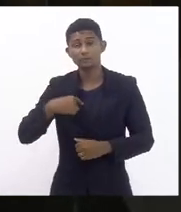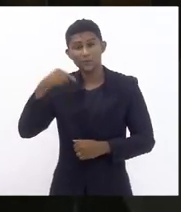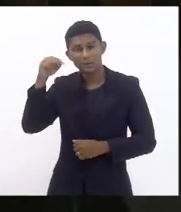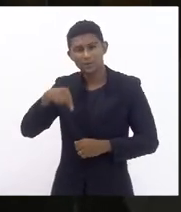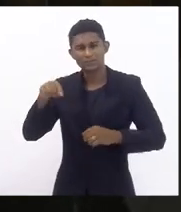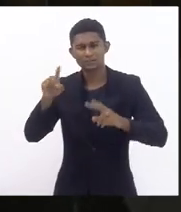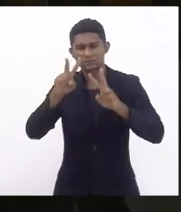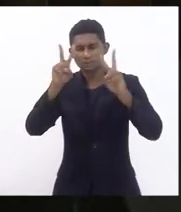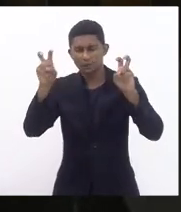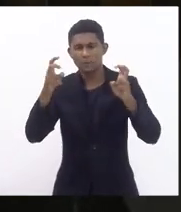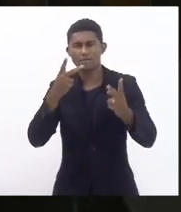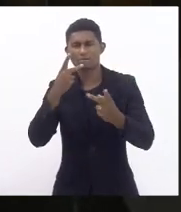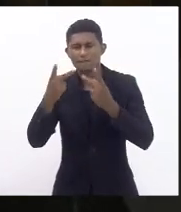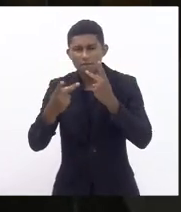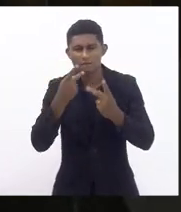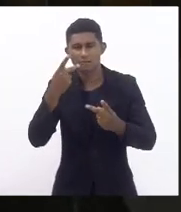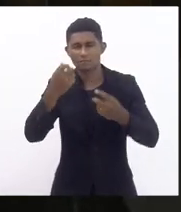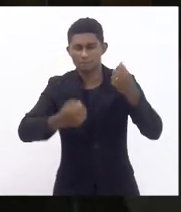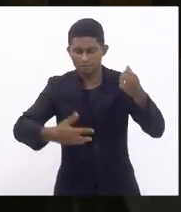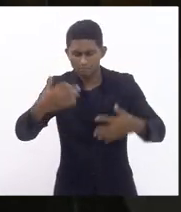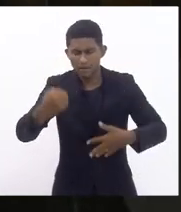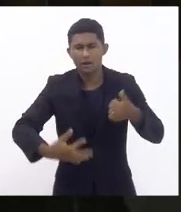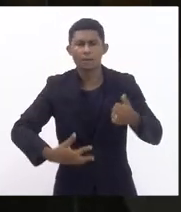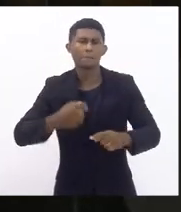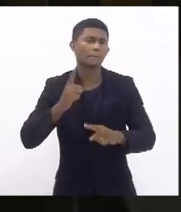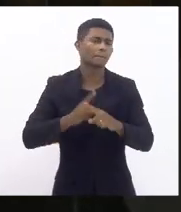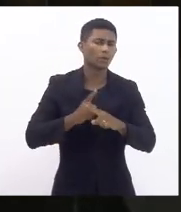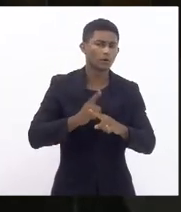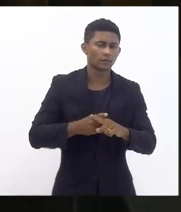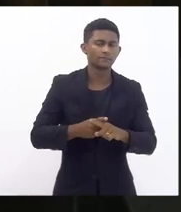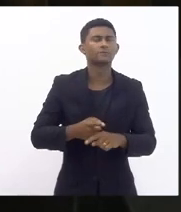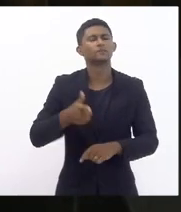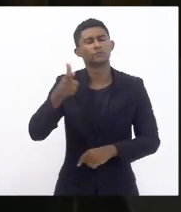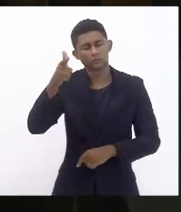questão, porque eu volto a repetir, deputado Lucinha.